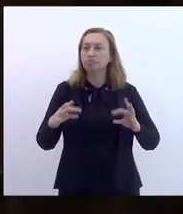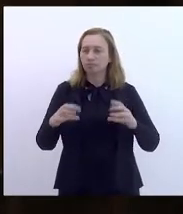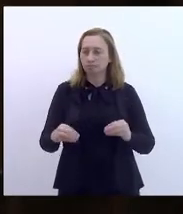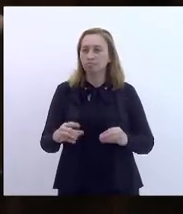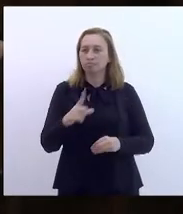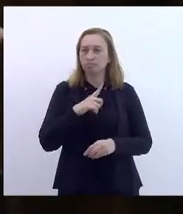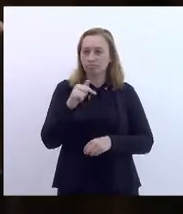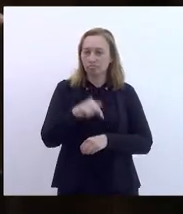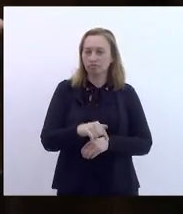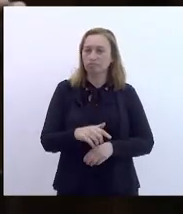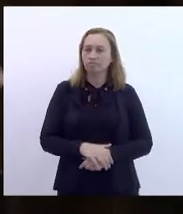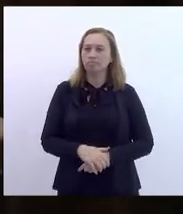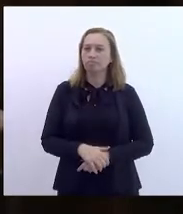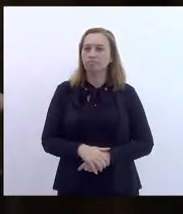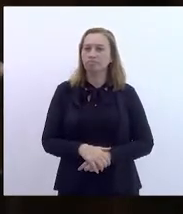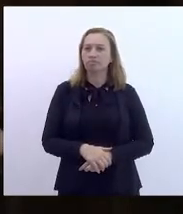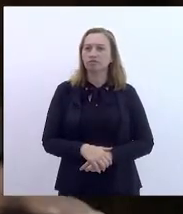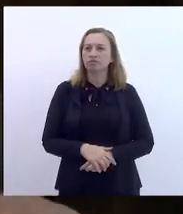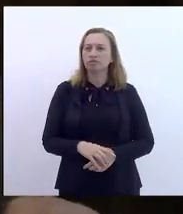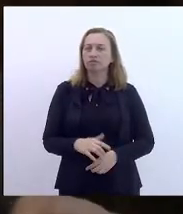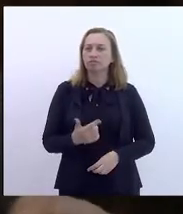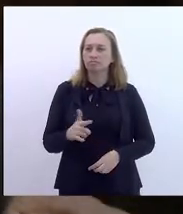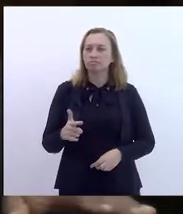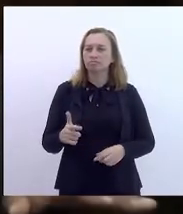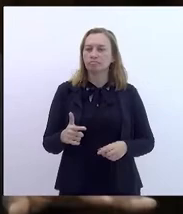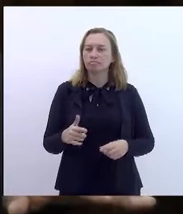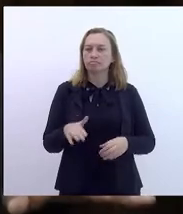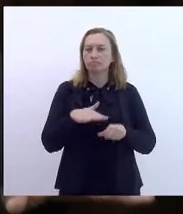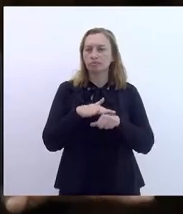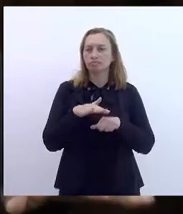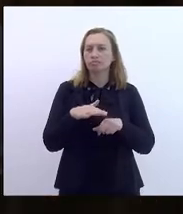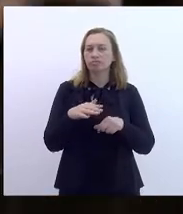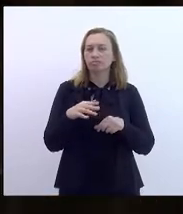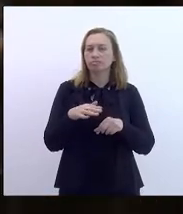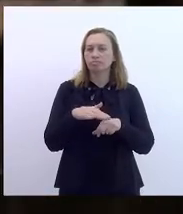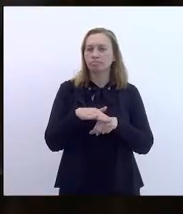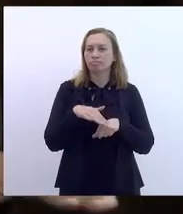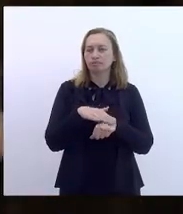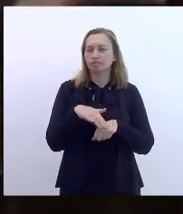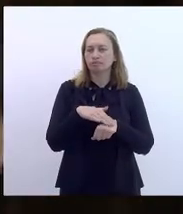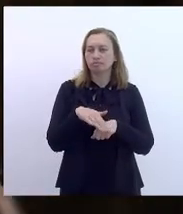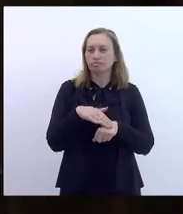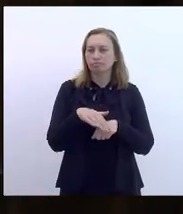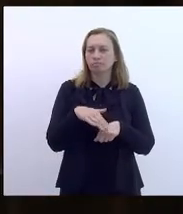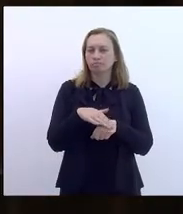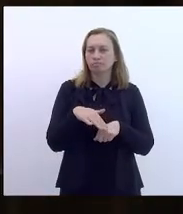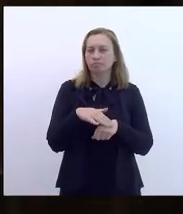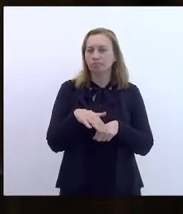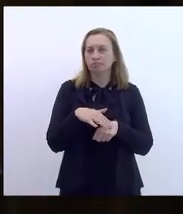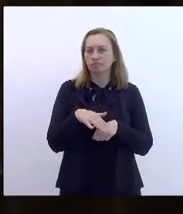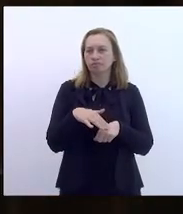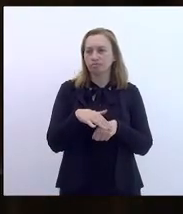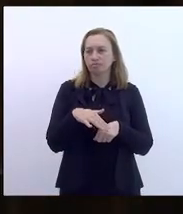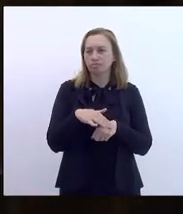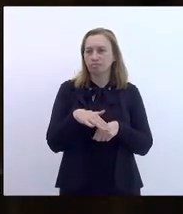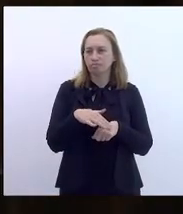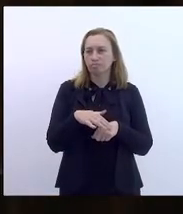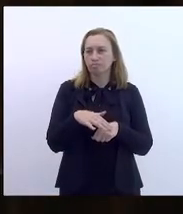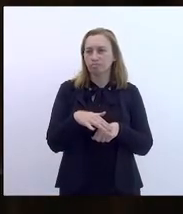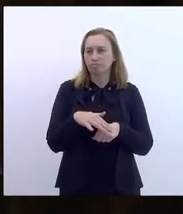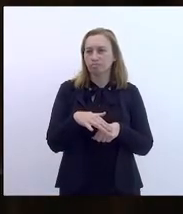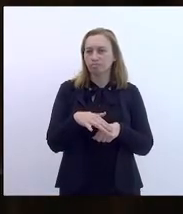ali Tap tudo ali só não cabe conversa fiada de cabe conversa afiada